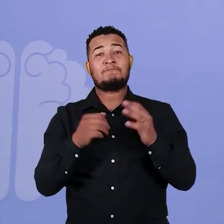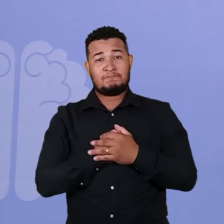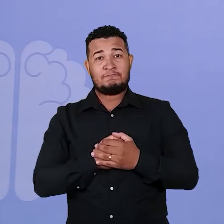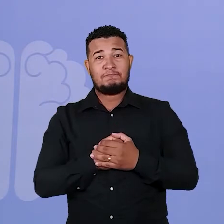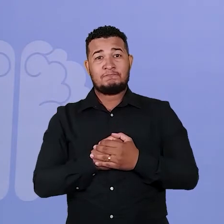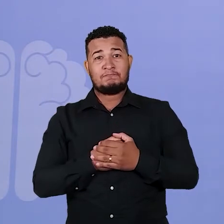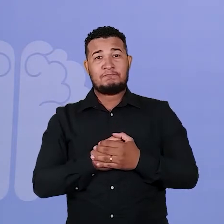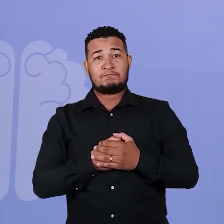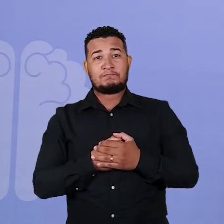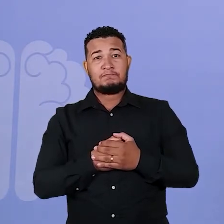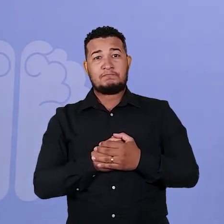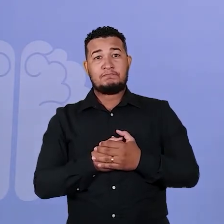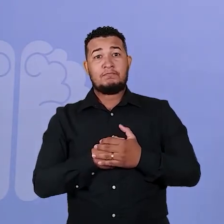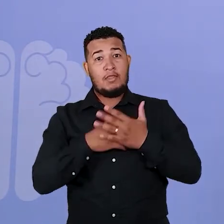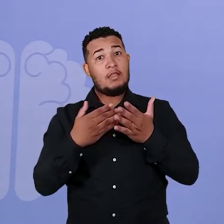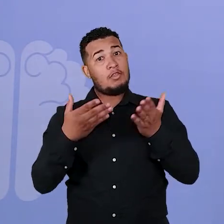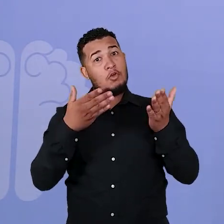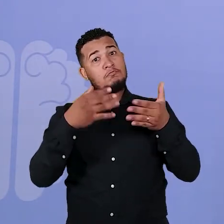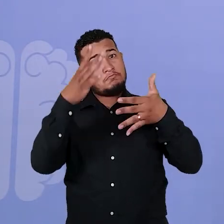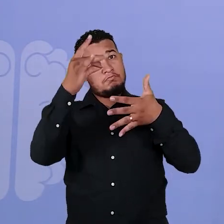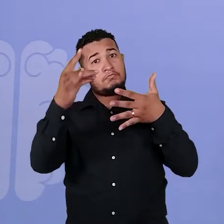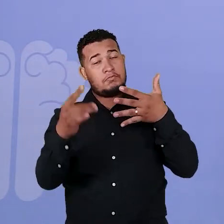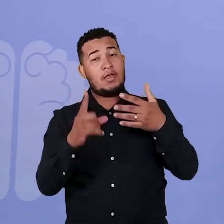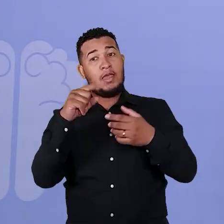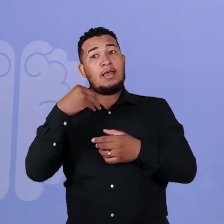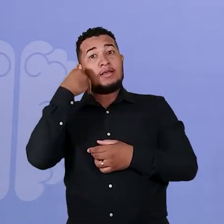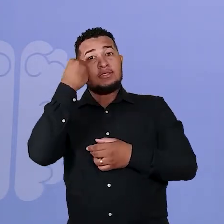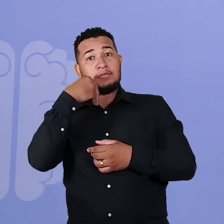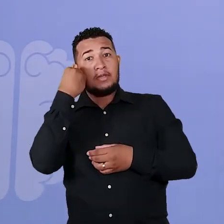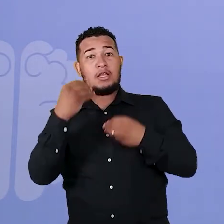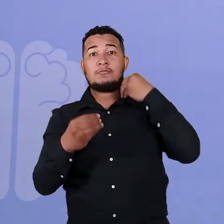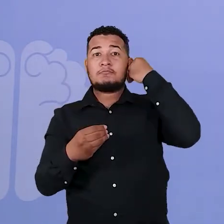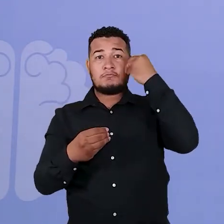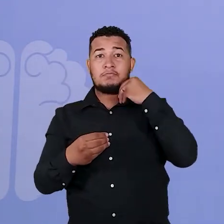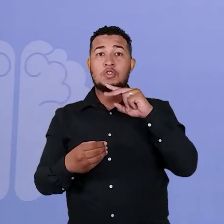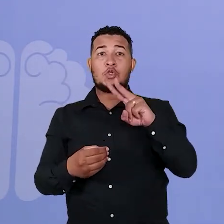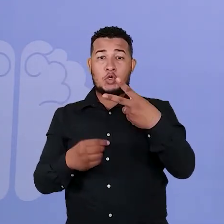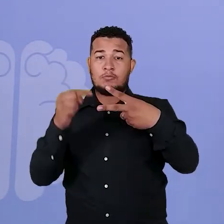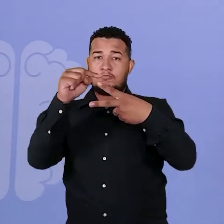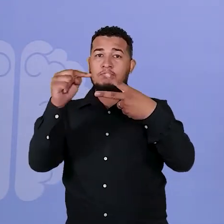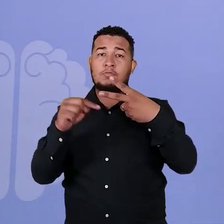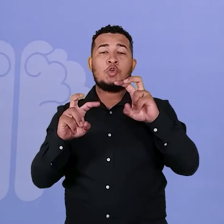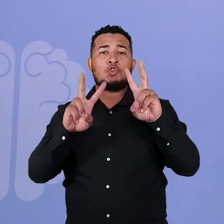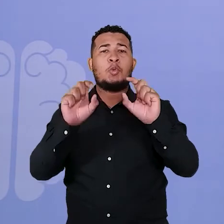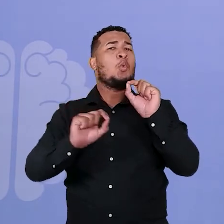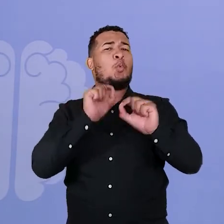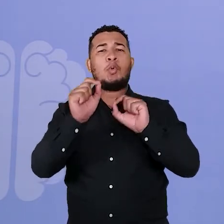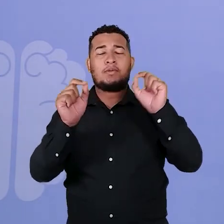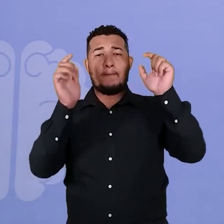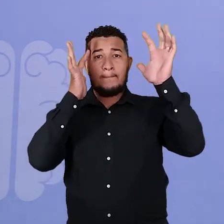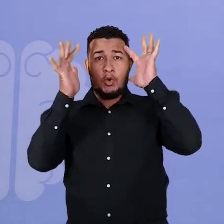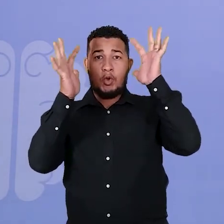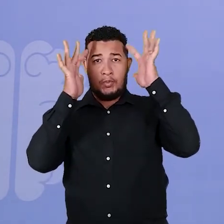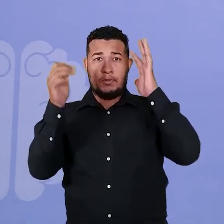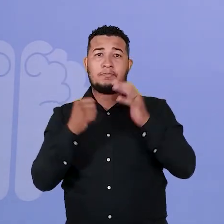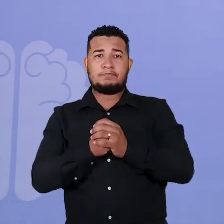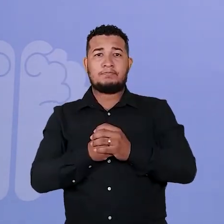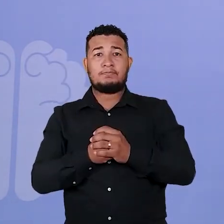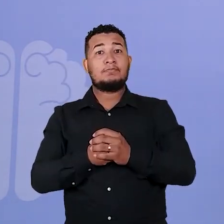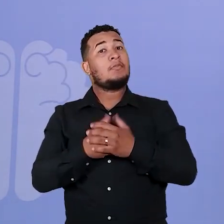livre. Isso aqui, então, queridos, foram duas experiências do que é